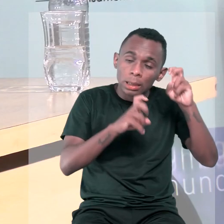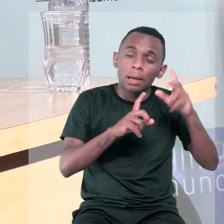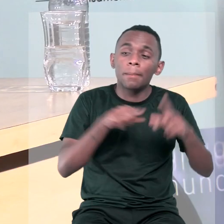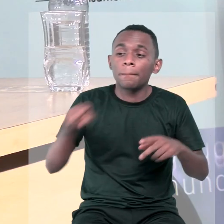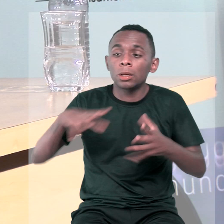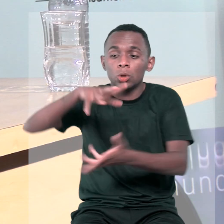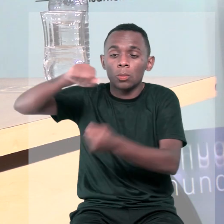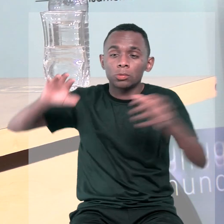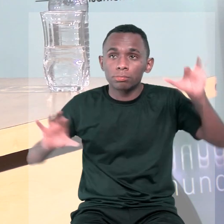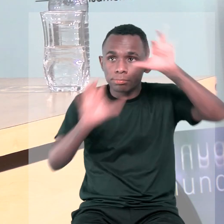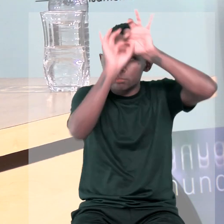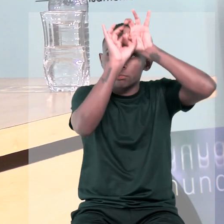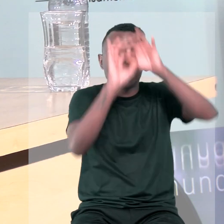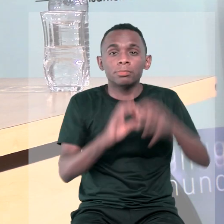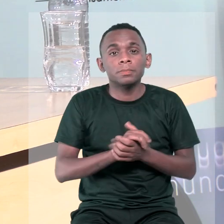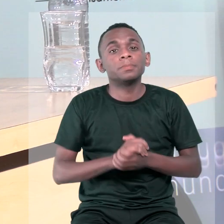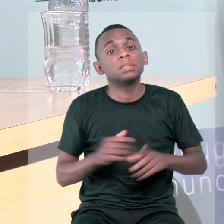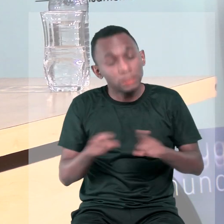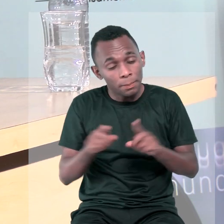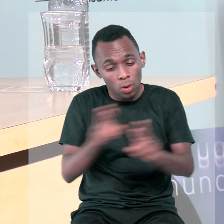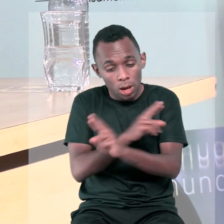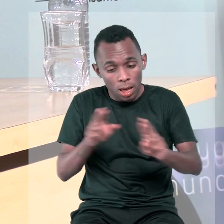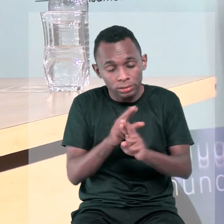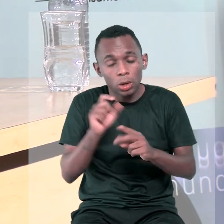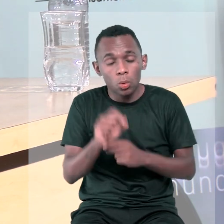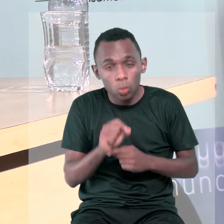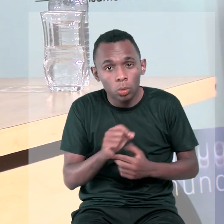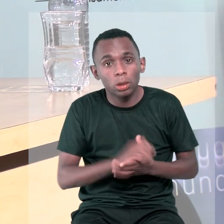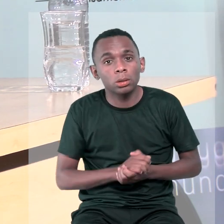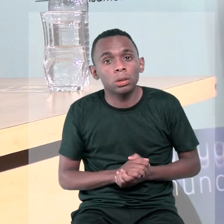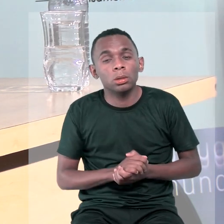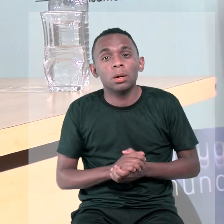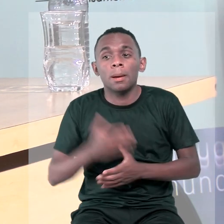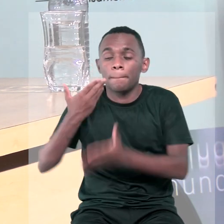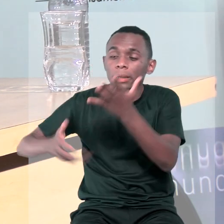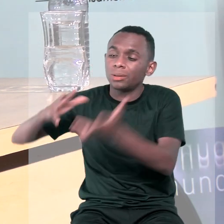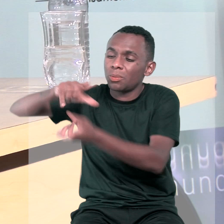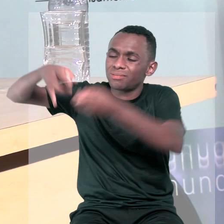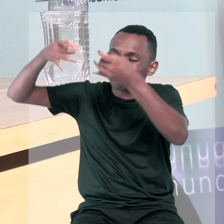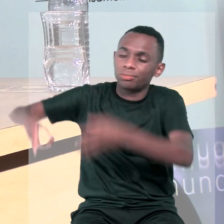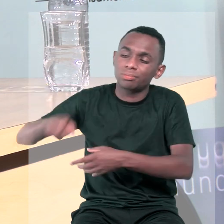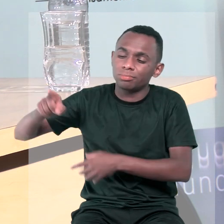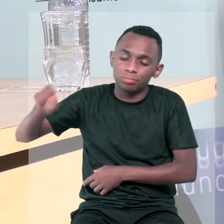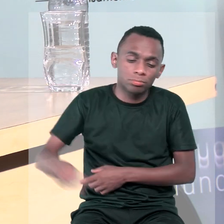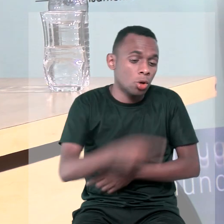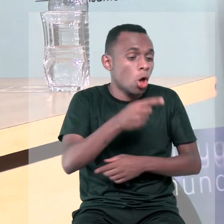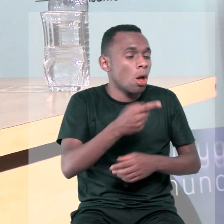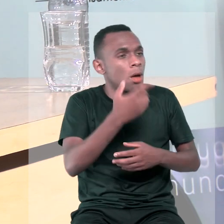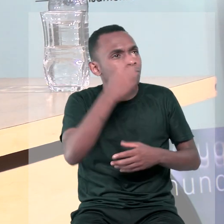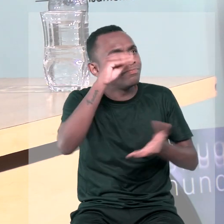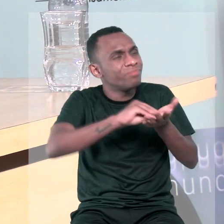a Eichmann, para Arendt, Eichmann não pensava. Ela diz